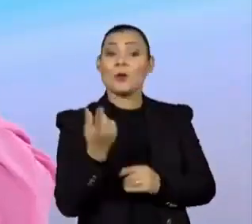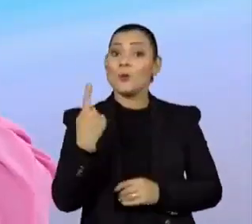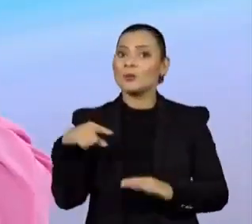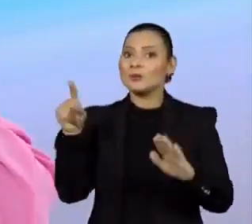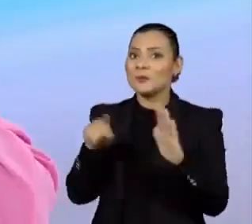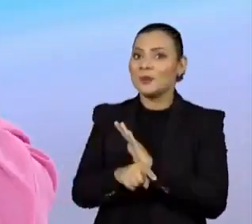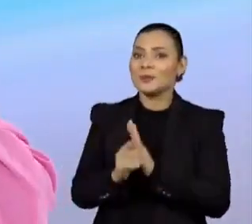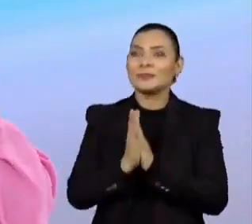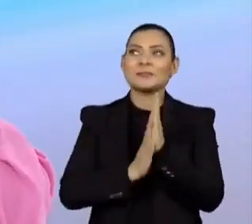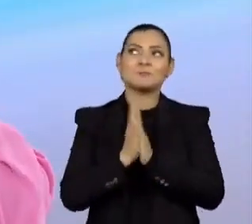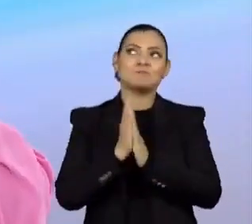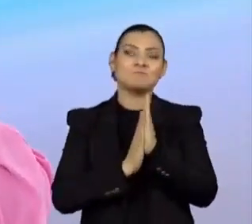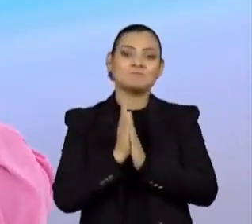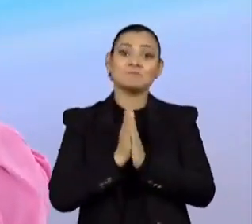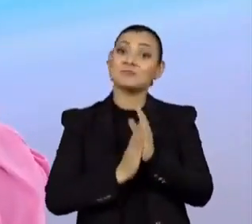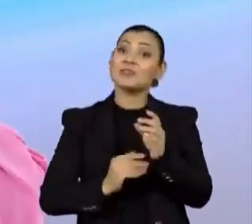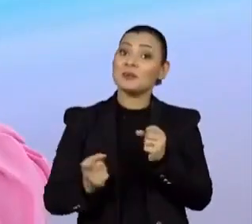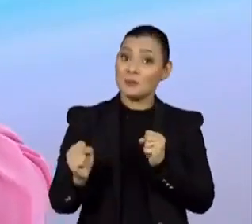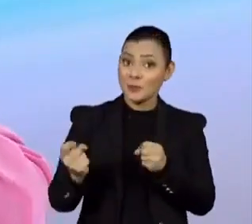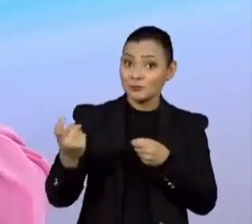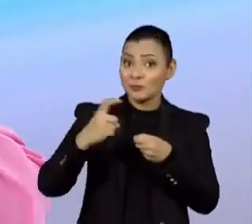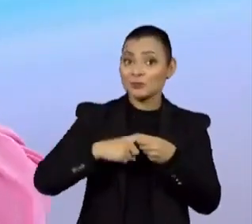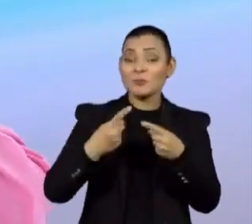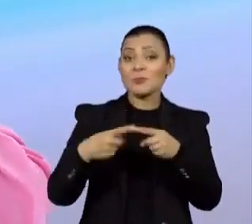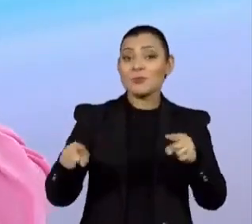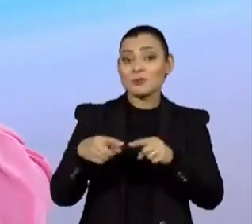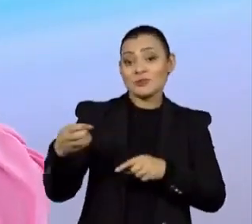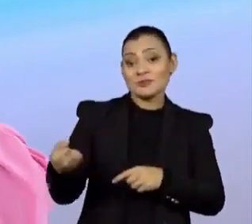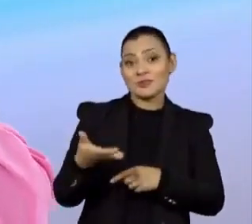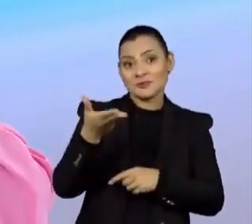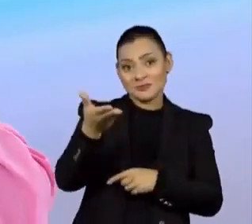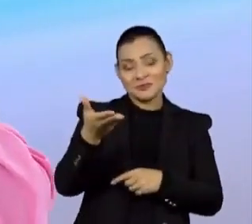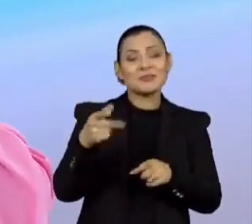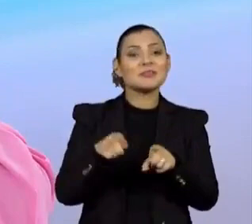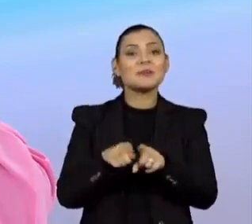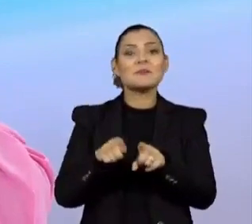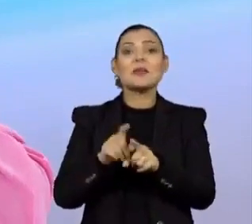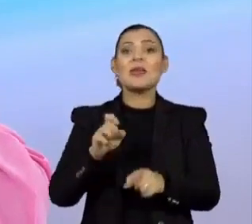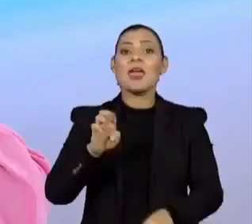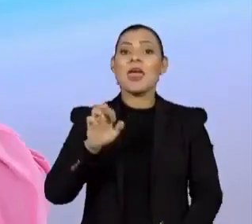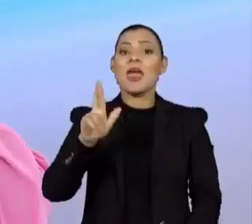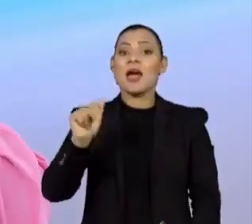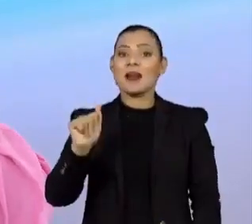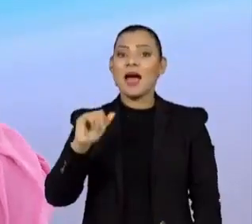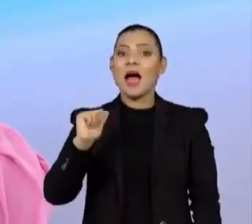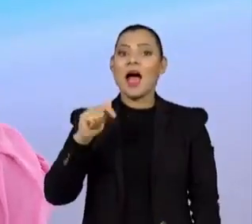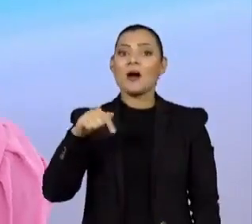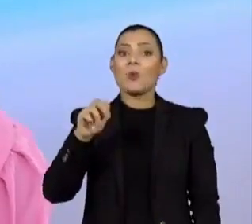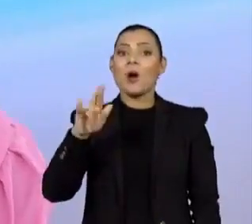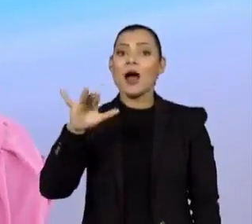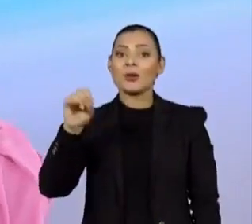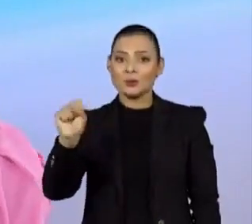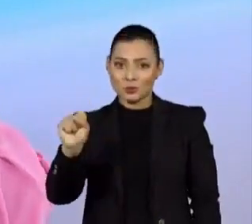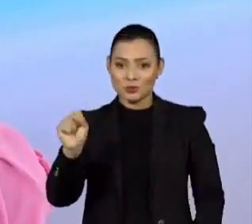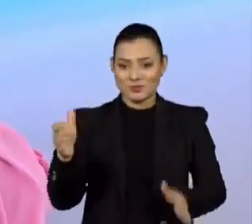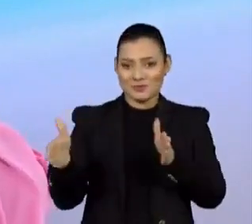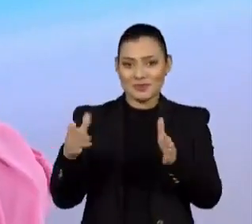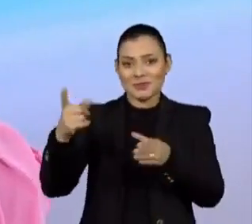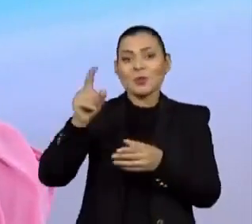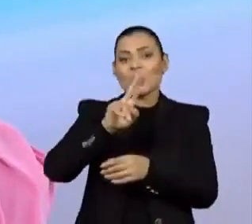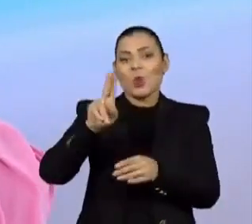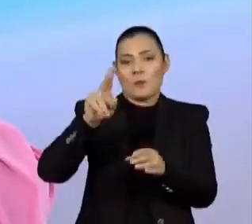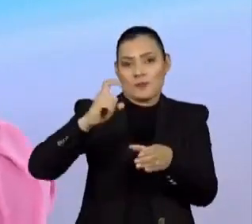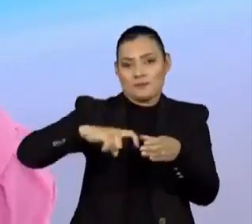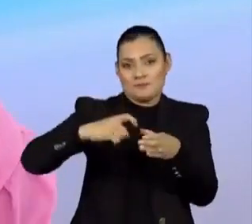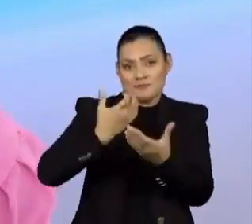A última pergunta é para a gente voltar para a música recente de Quando a Era de Aquário Chegar e a gente falar um pouco do retrocesso